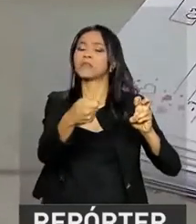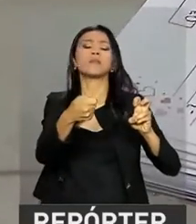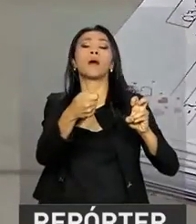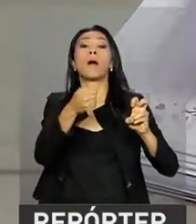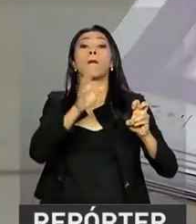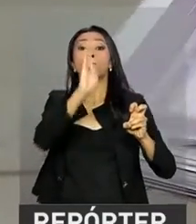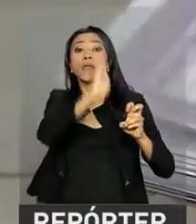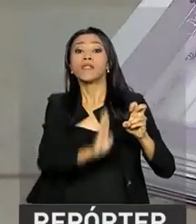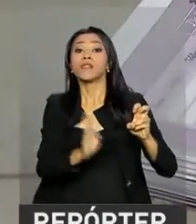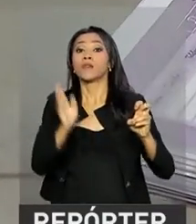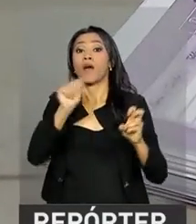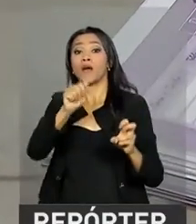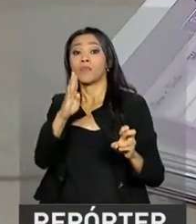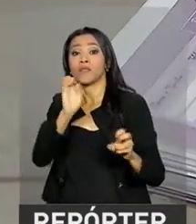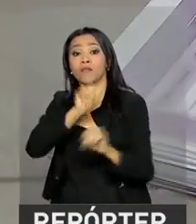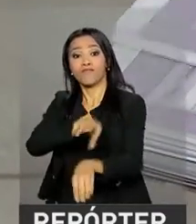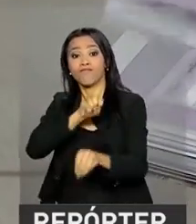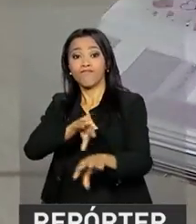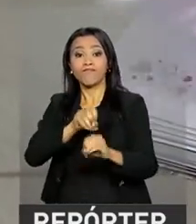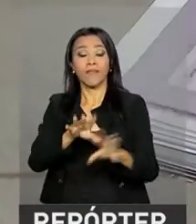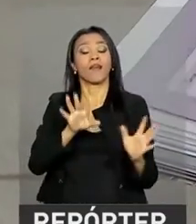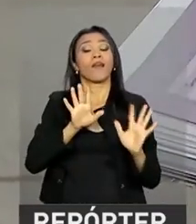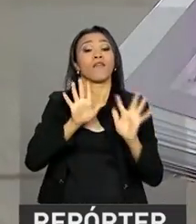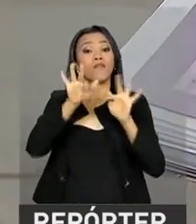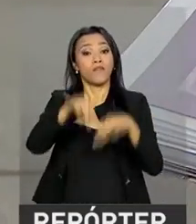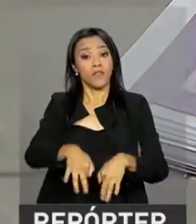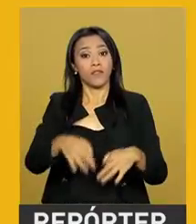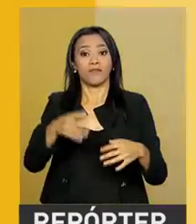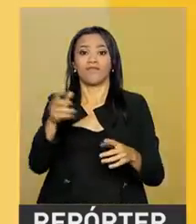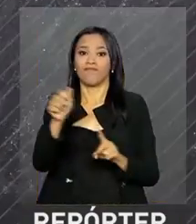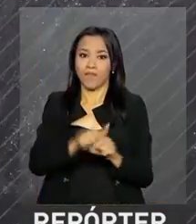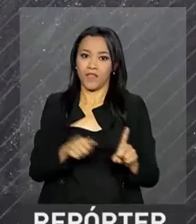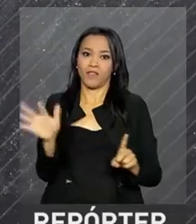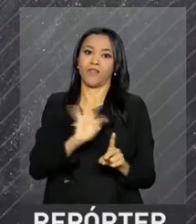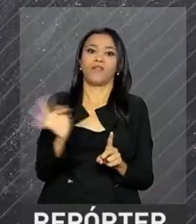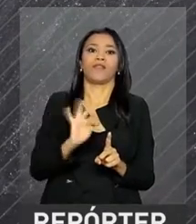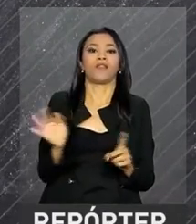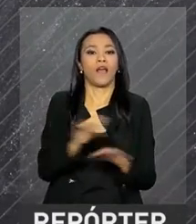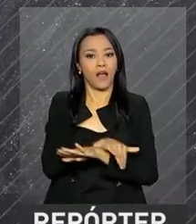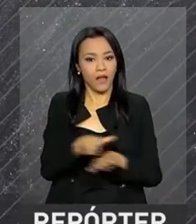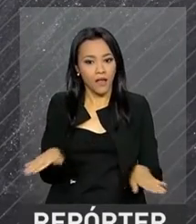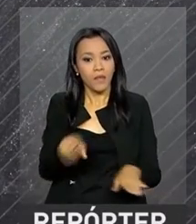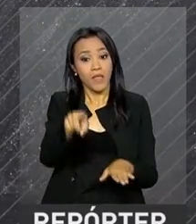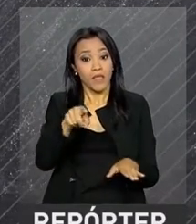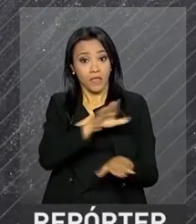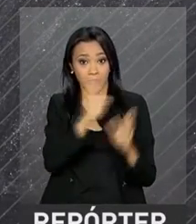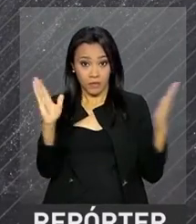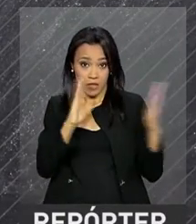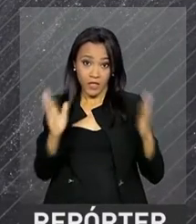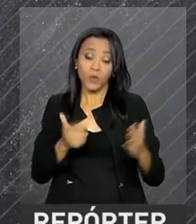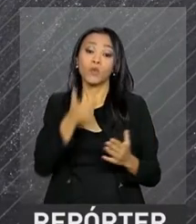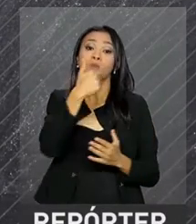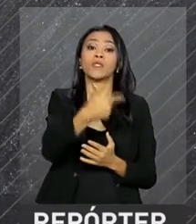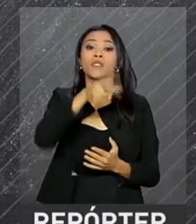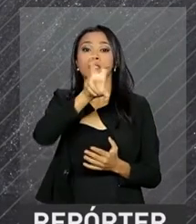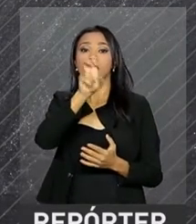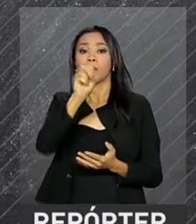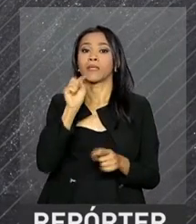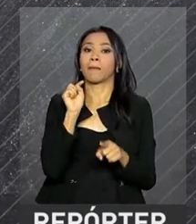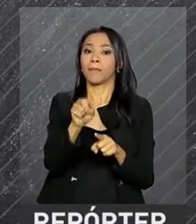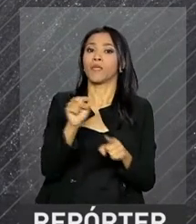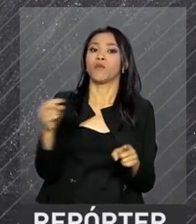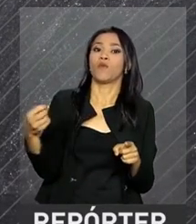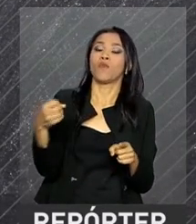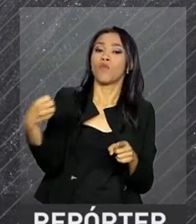prazo para adesão ao problema termina em 20 de fevereiro nesta edição vão ser ofertadas 250 mil